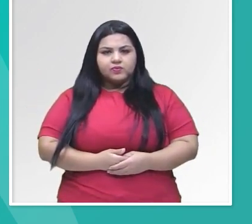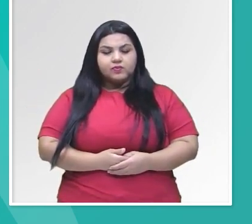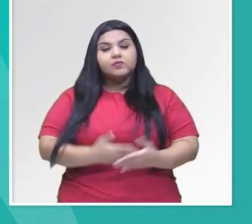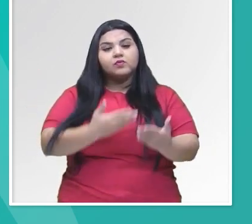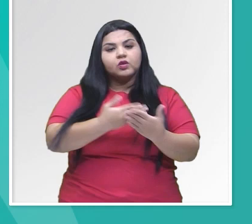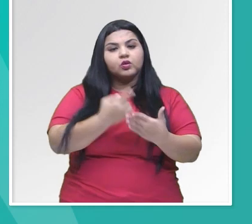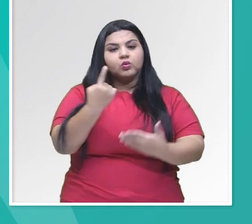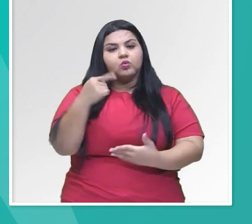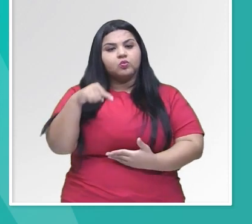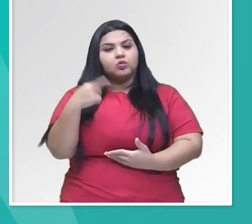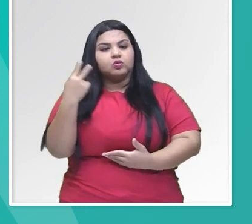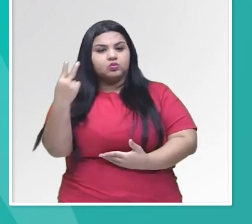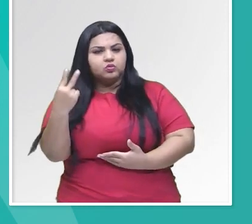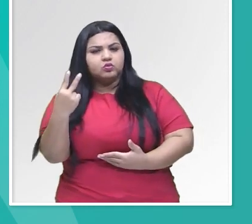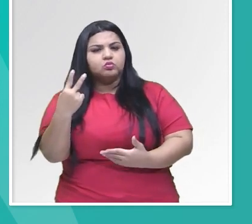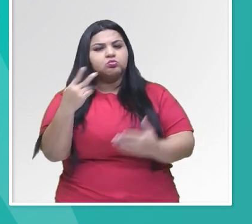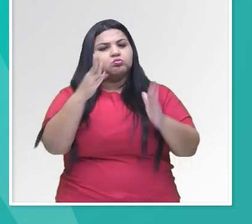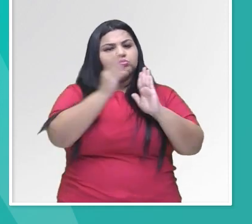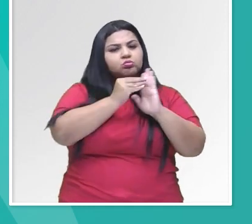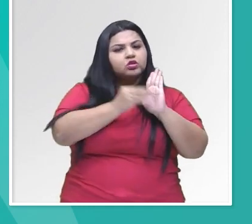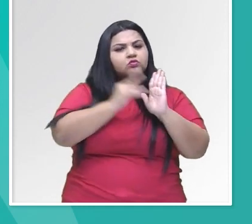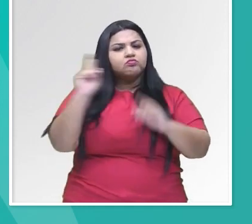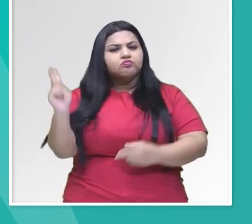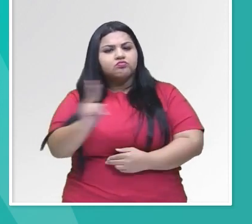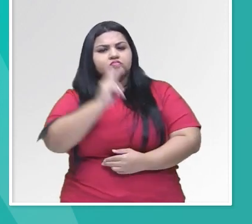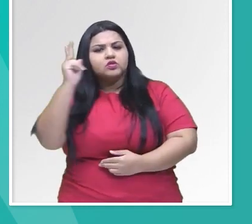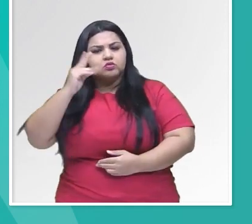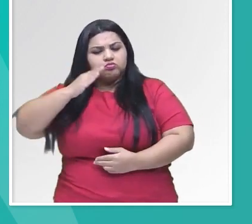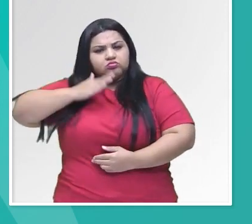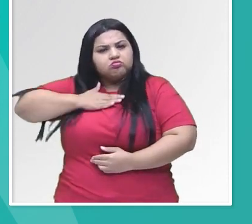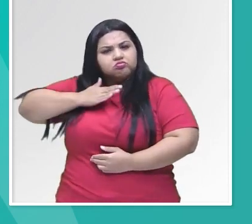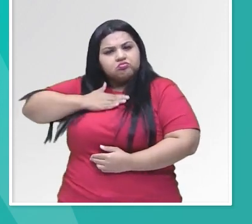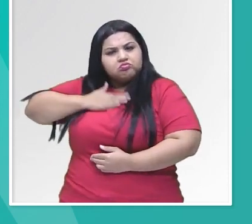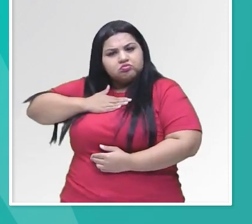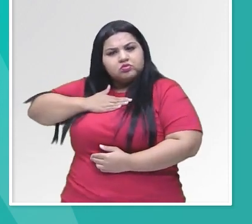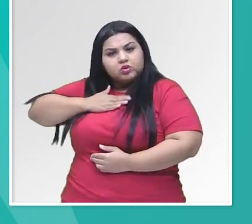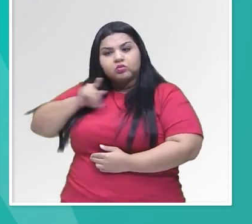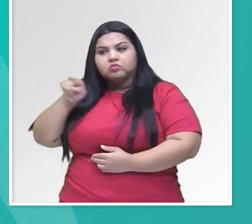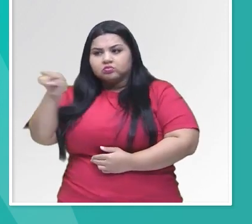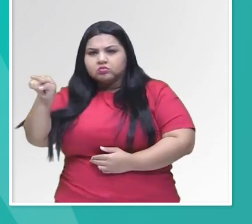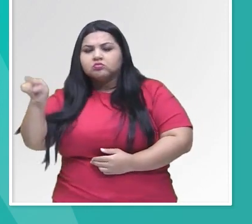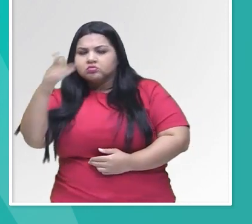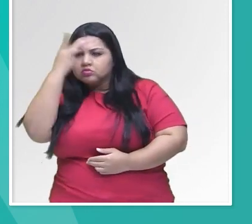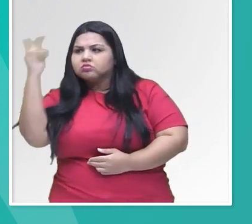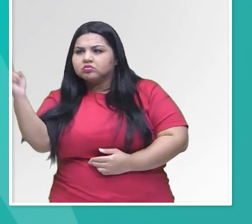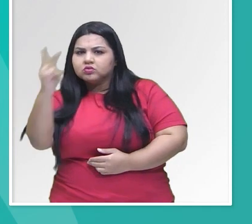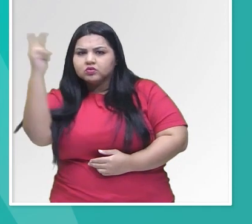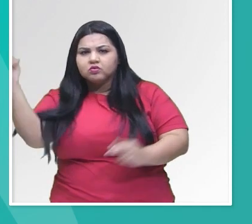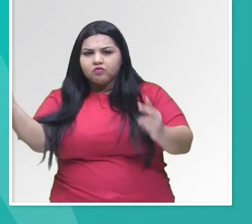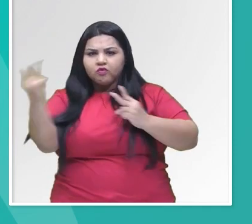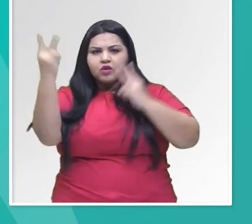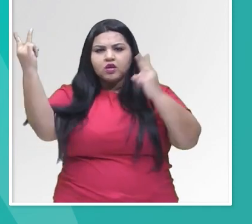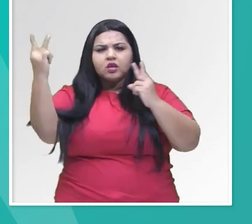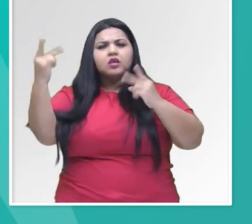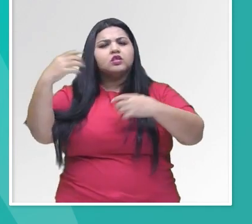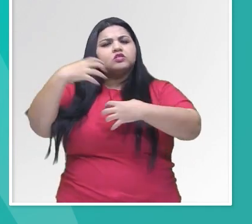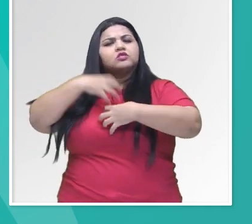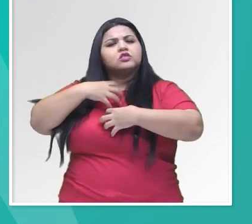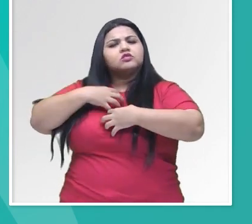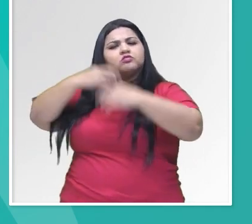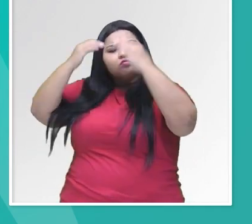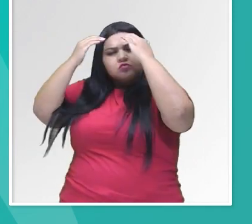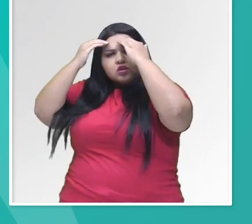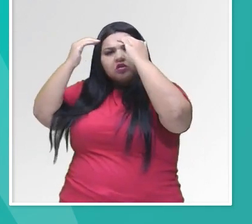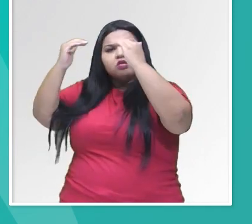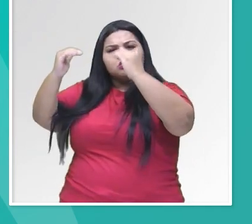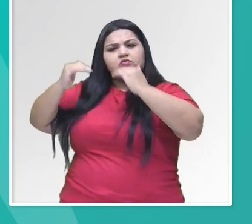Aula 1.2. Conteúdos. A valorização de si mesmo e do outro. Capacidade de sentir respeito por si mesmo